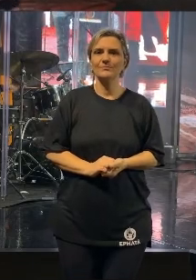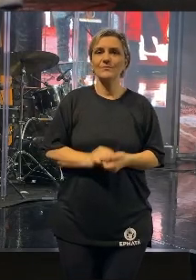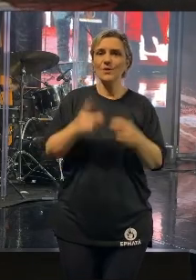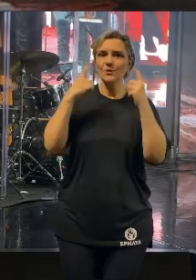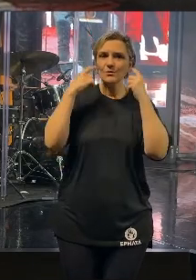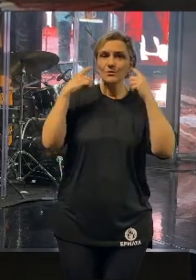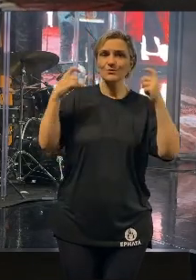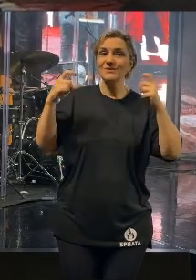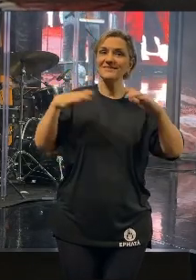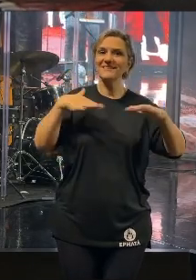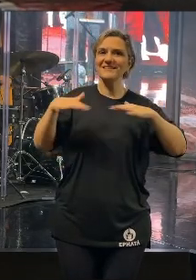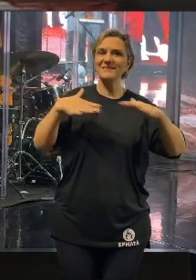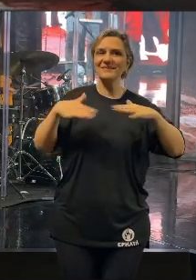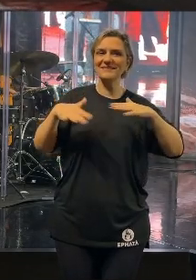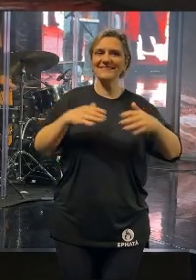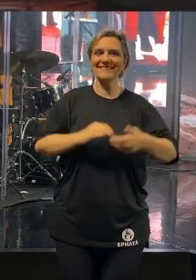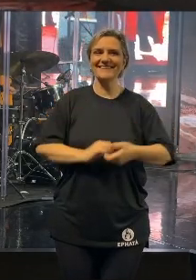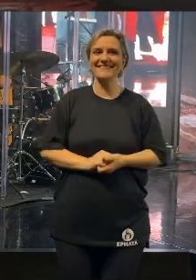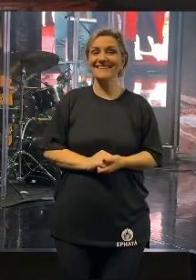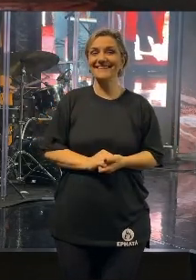Som de terremoto.